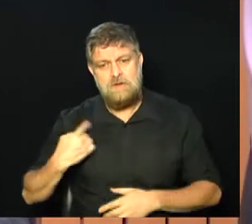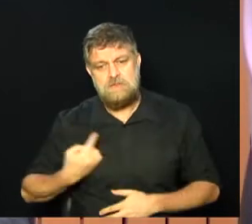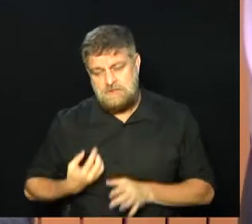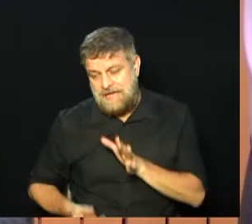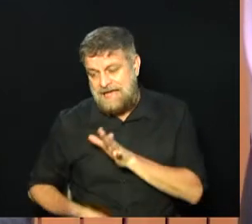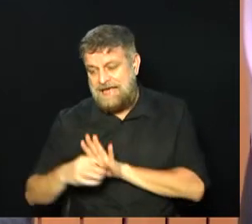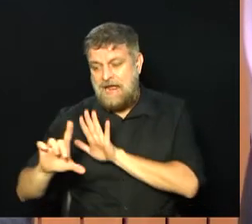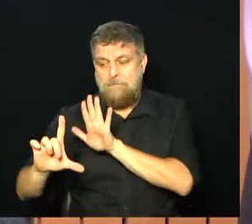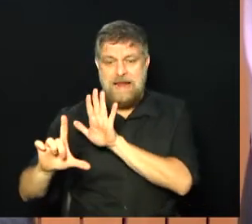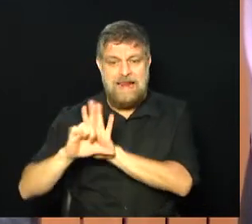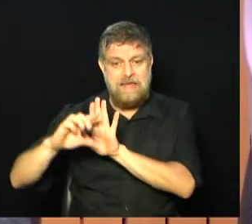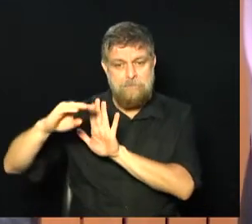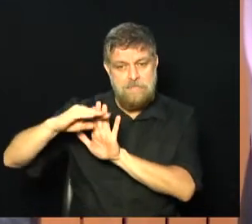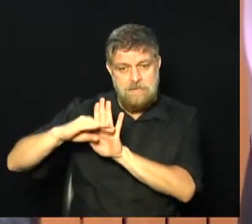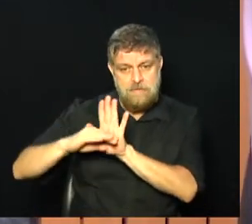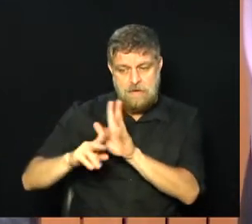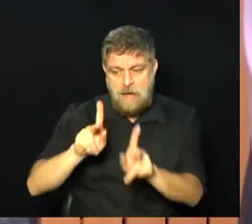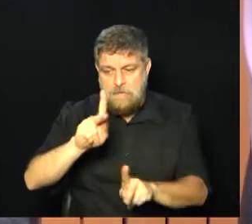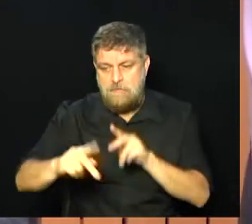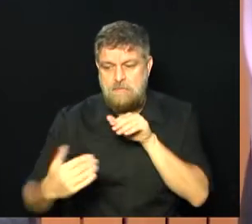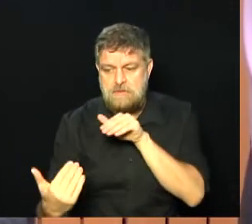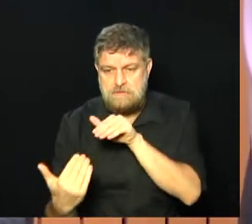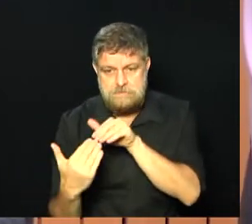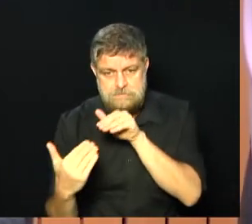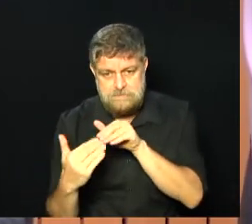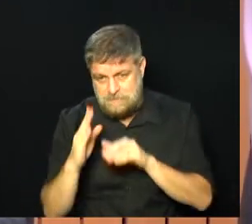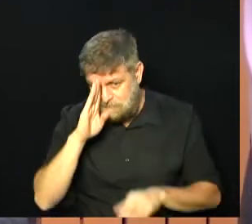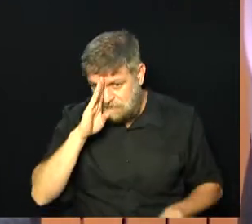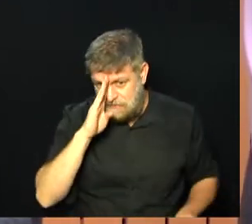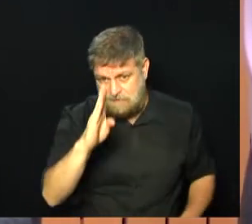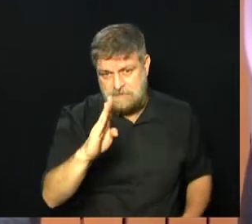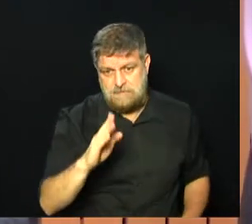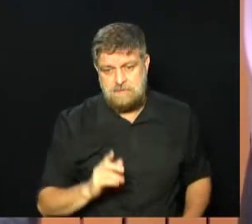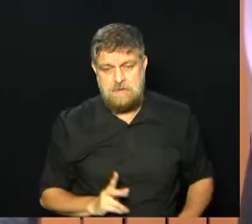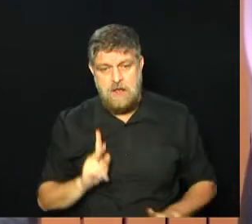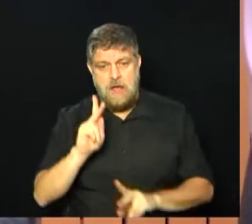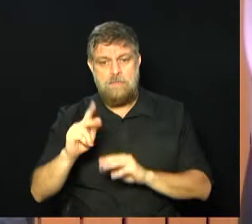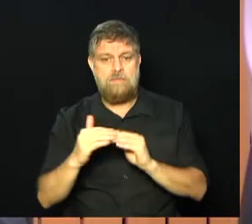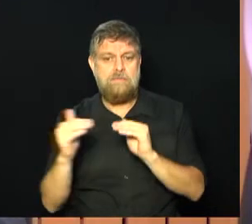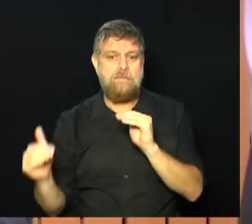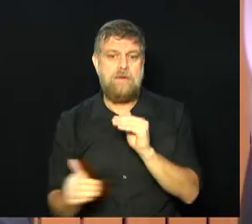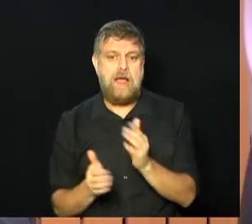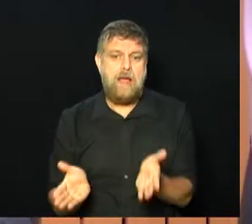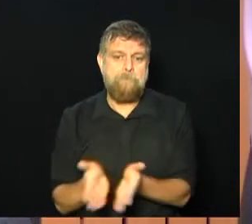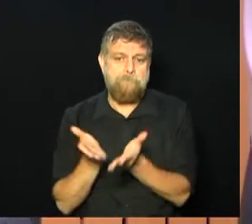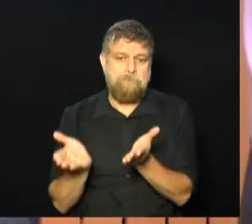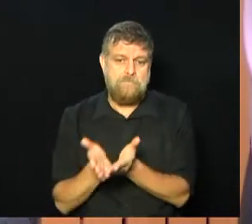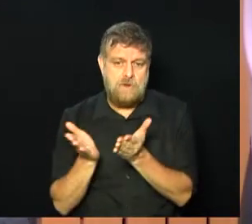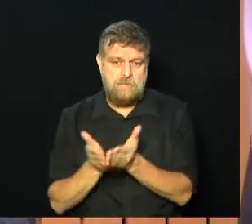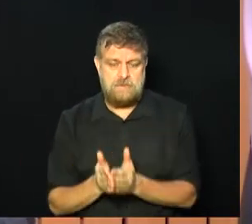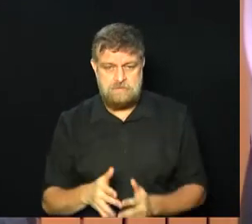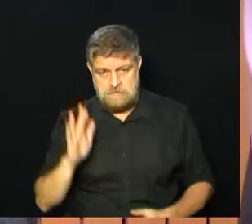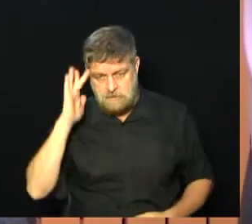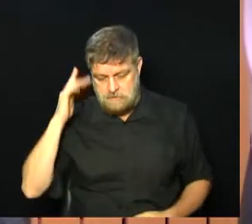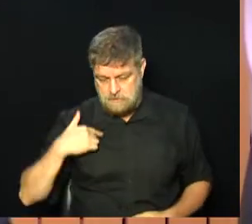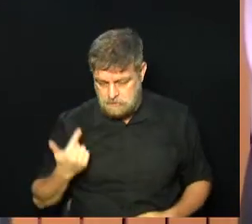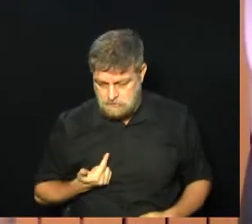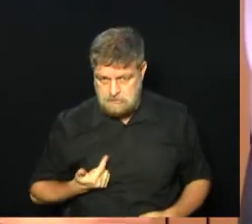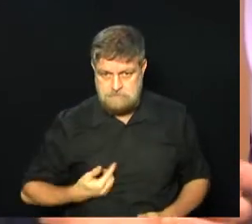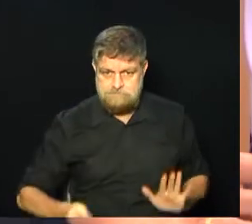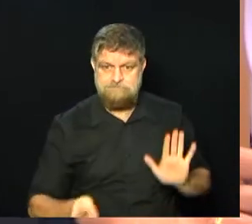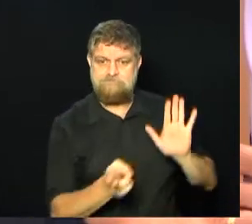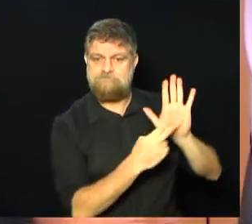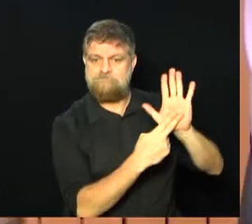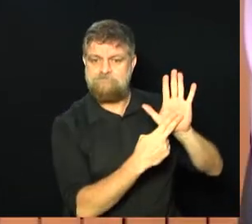legislando, né, para a população, para o povo, principalmente para a população mais carente. Eu acho que esse é o compromisso nosso, é isso que nos